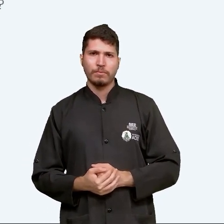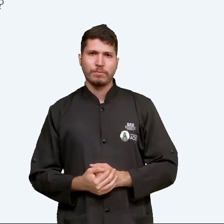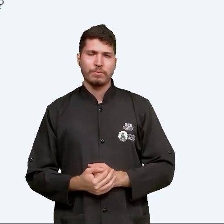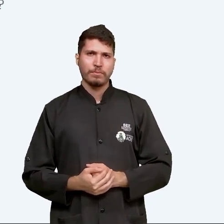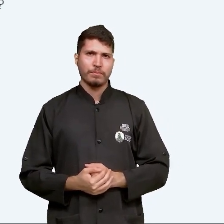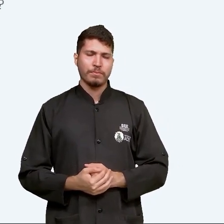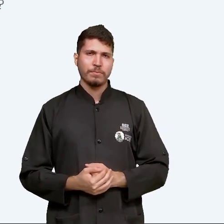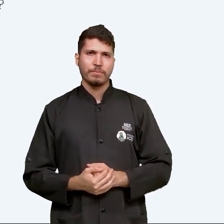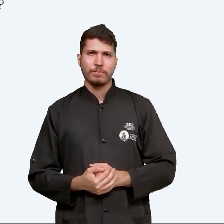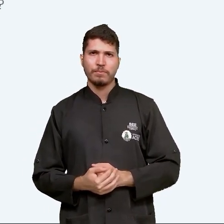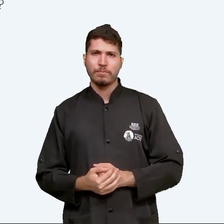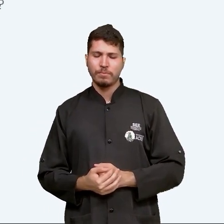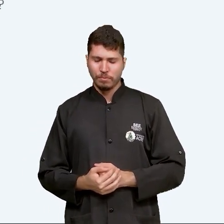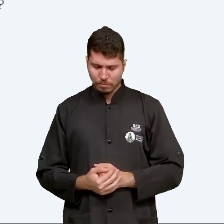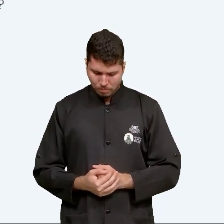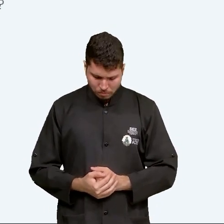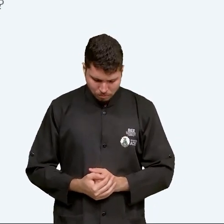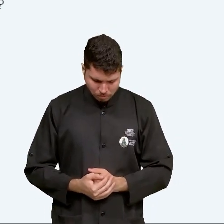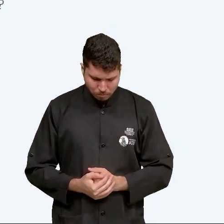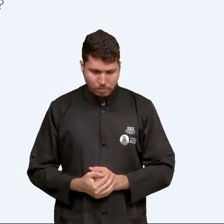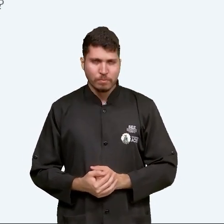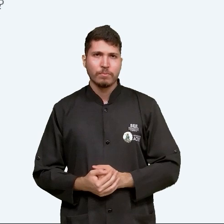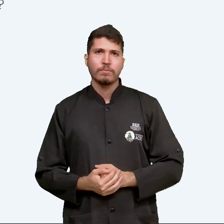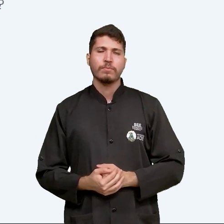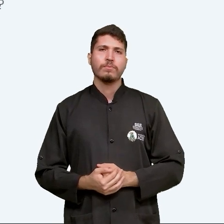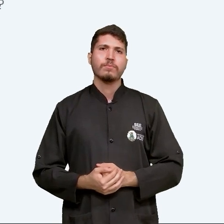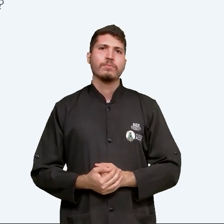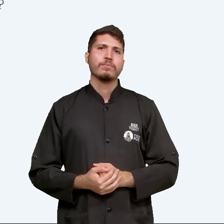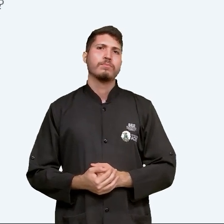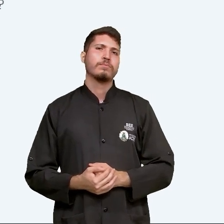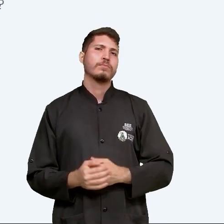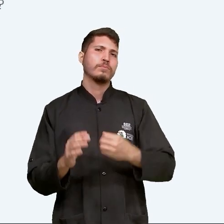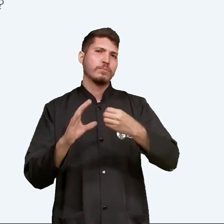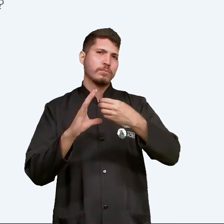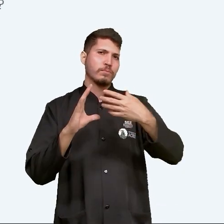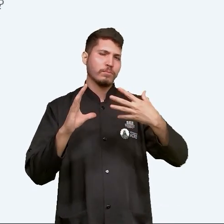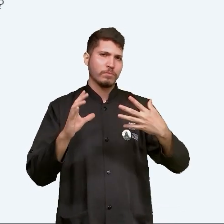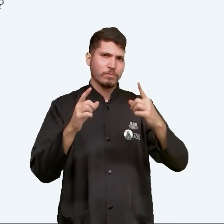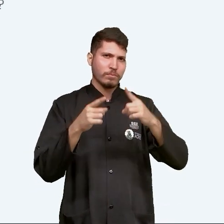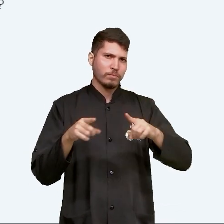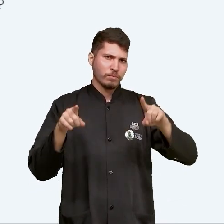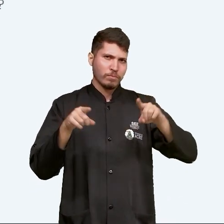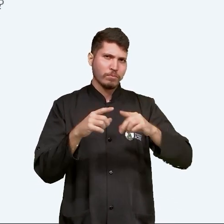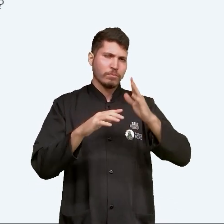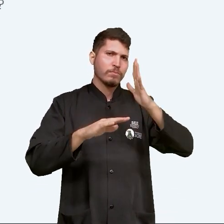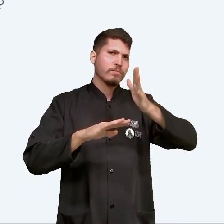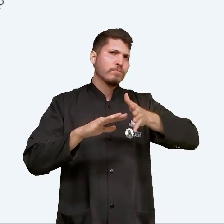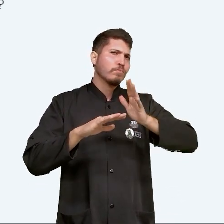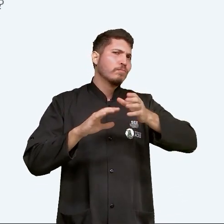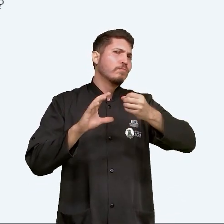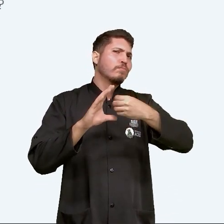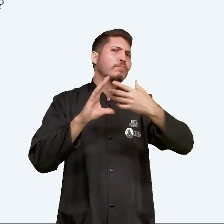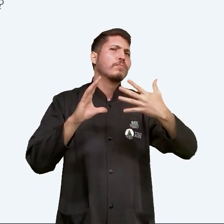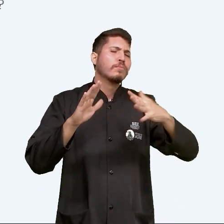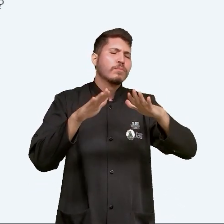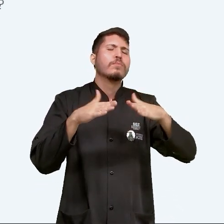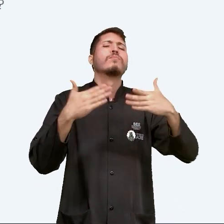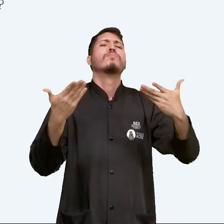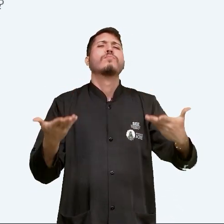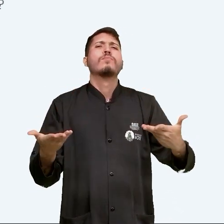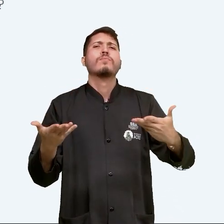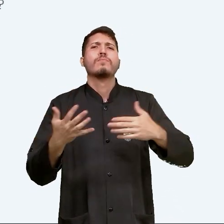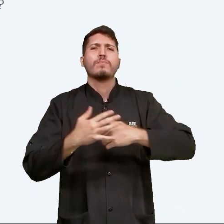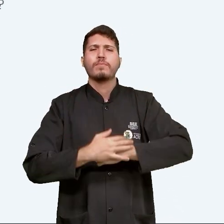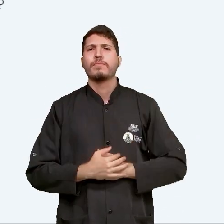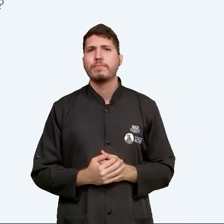nossas perguntas, gente. É sobre arte contemporânea. O que caracteriza a música contemporânea?